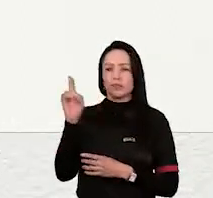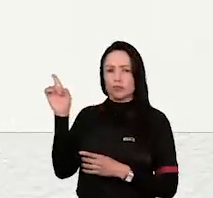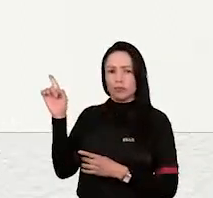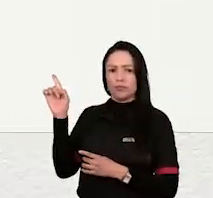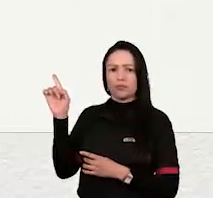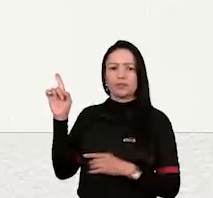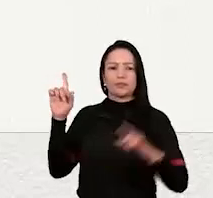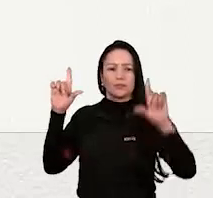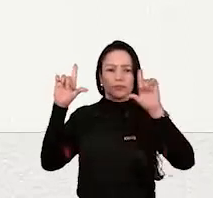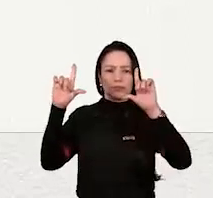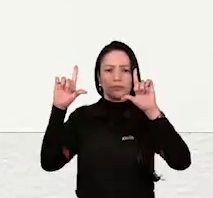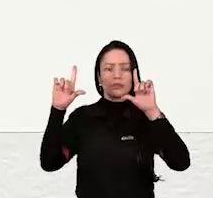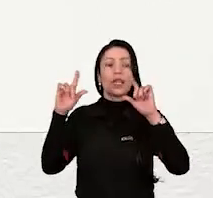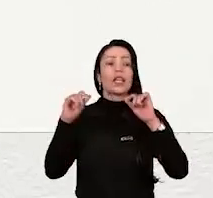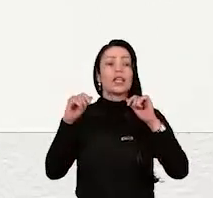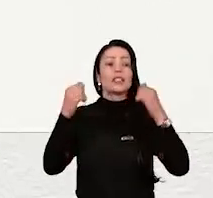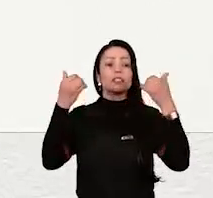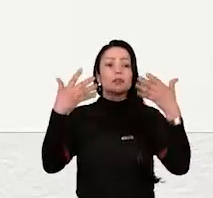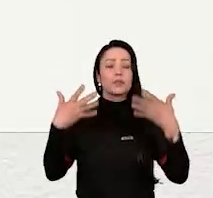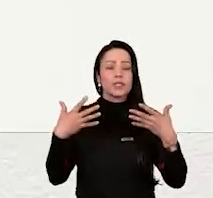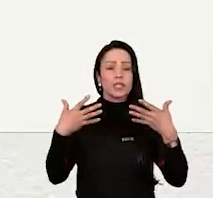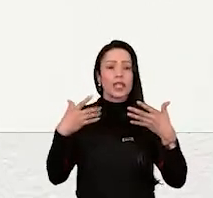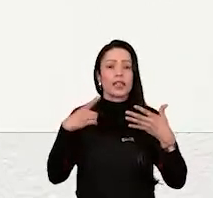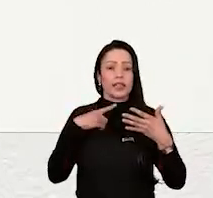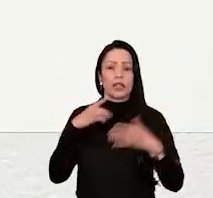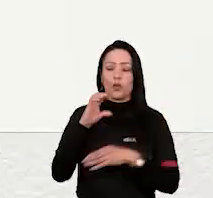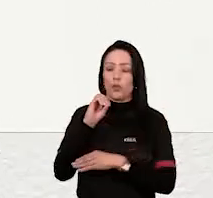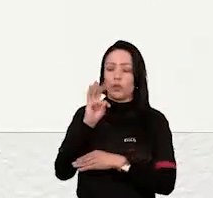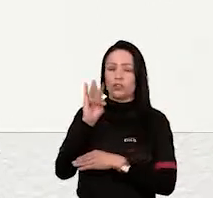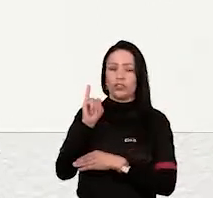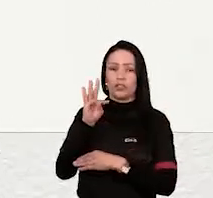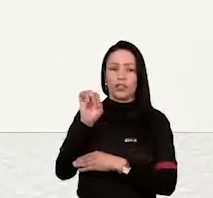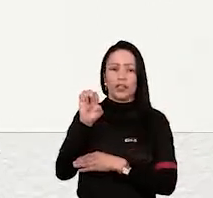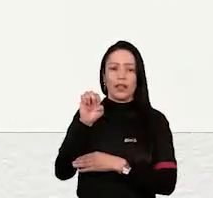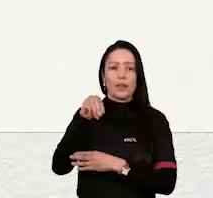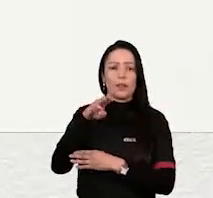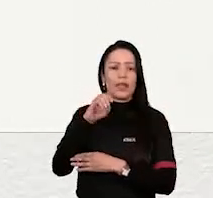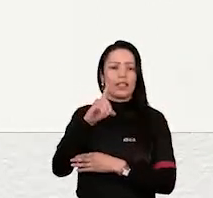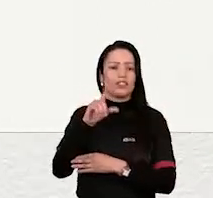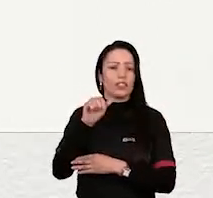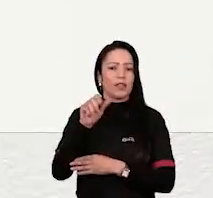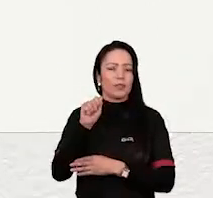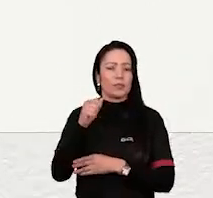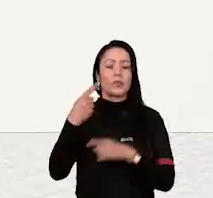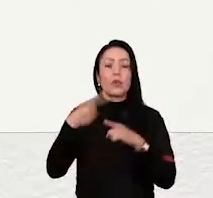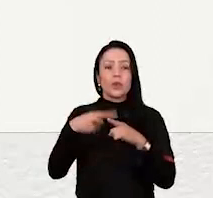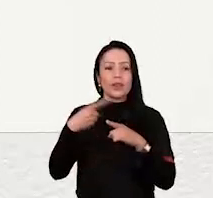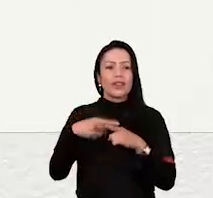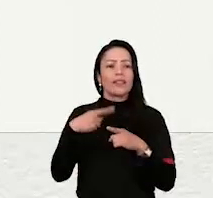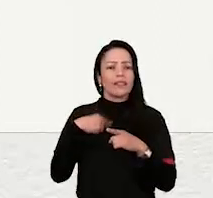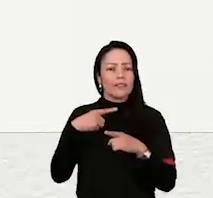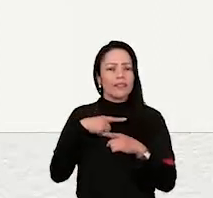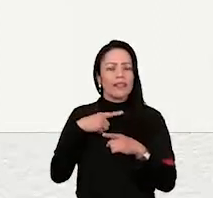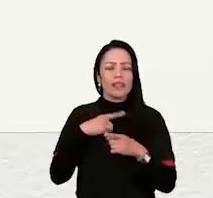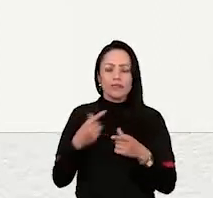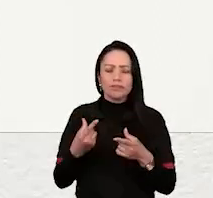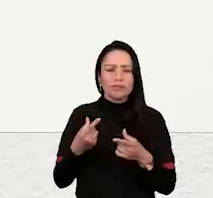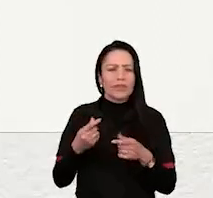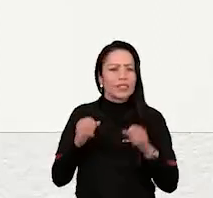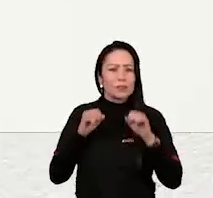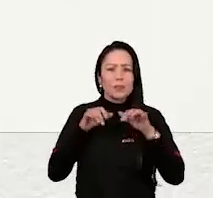as setas azuis dizem, esses caras fazem otite média porque eles têm uma infecção